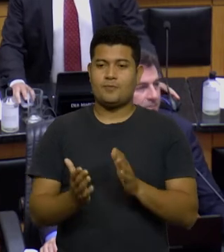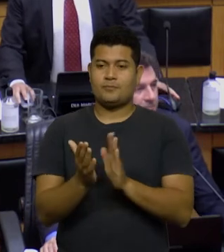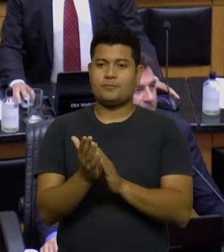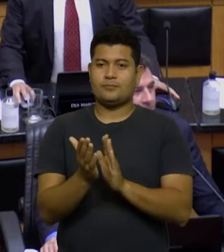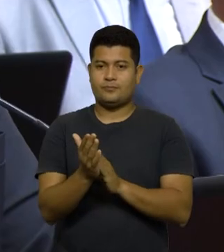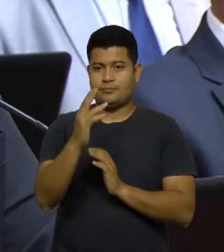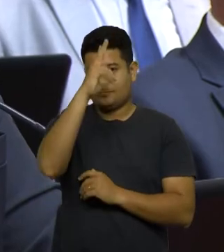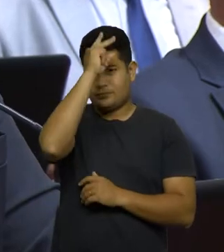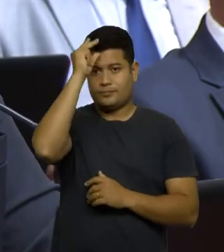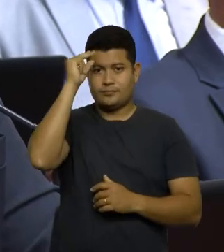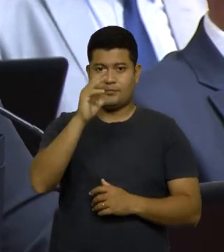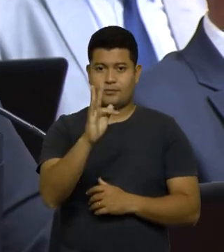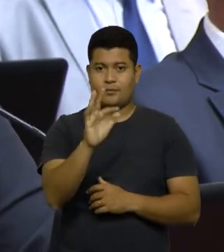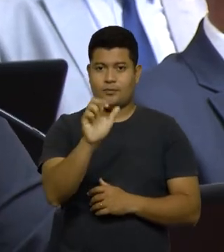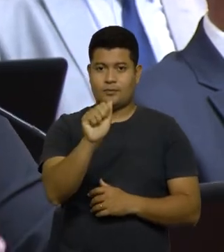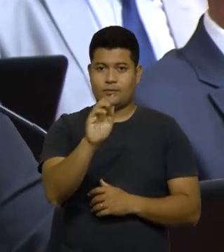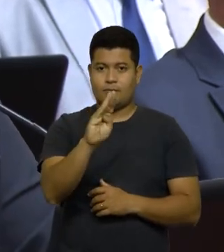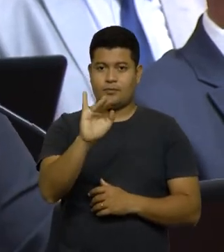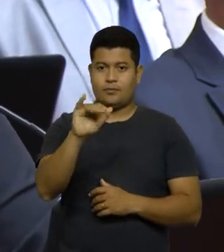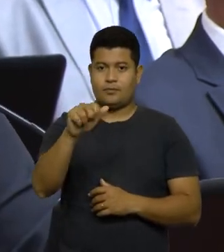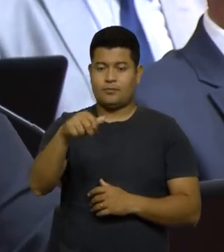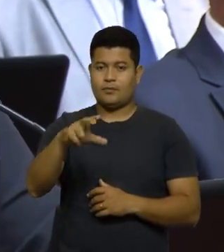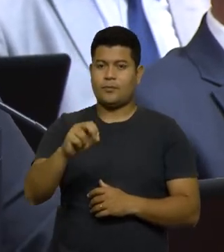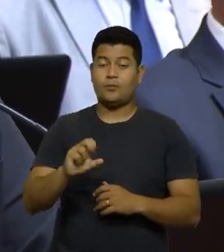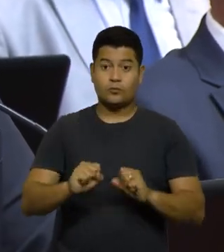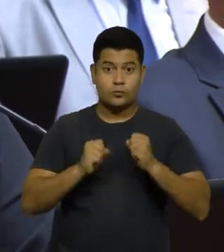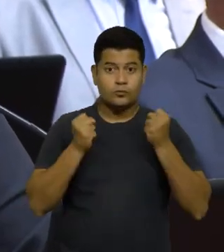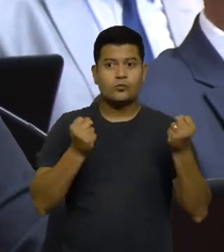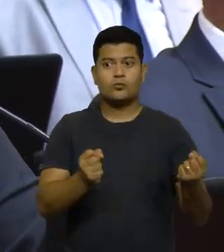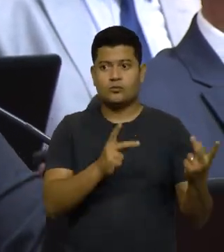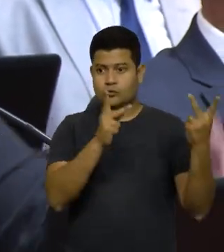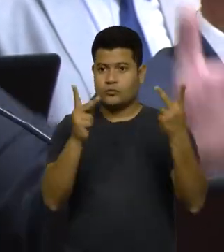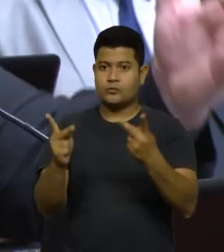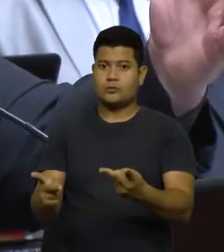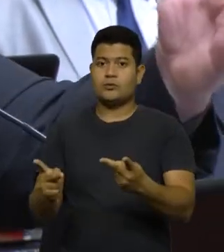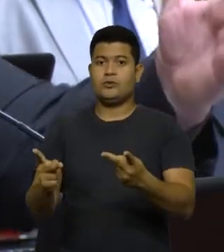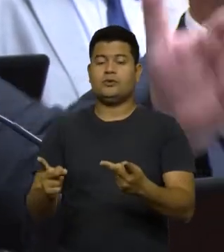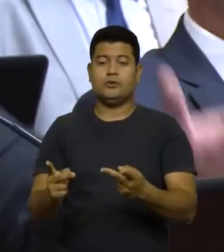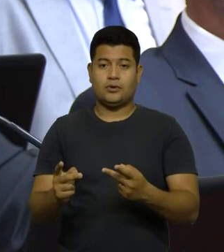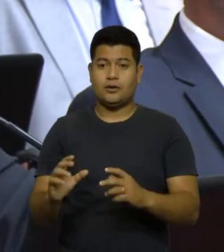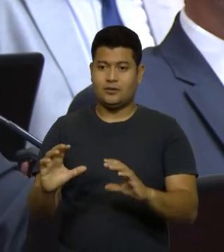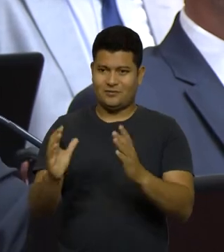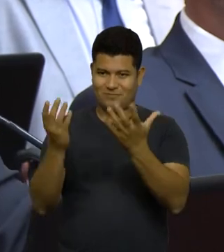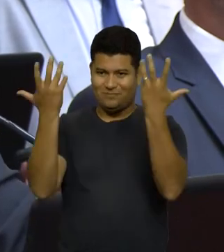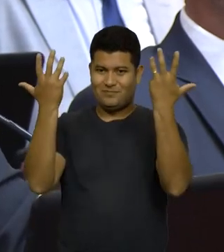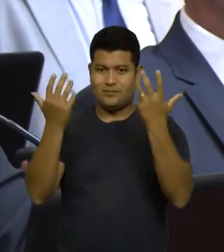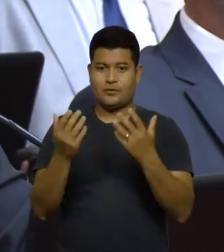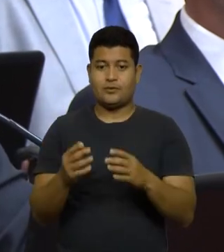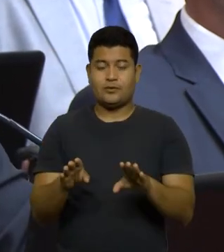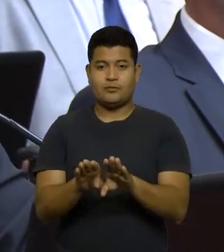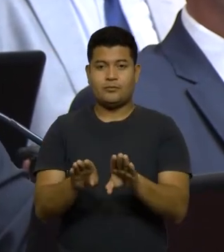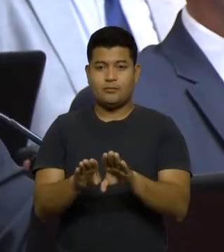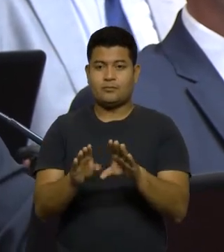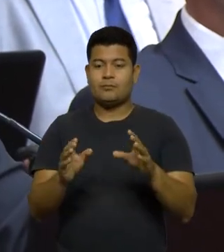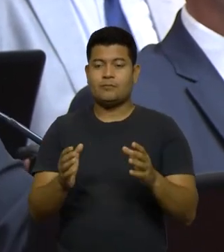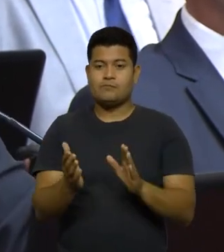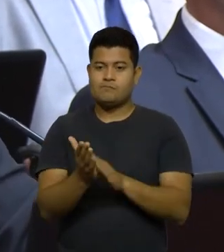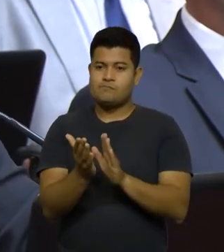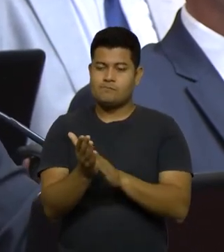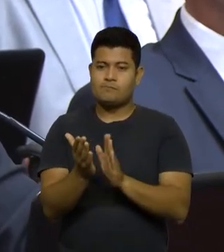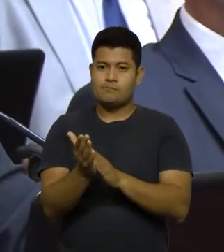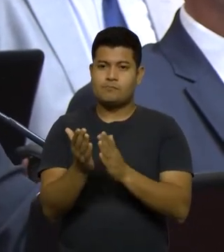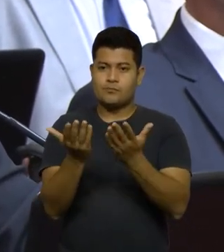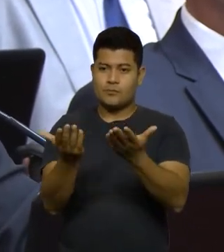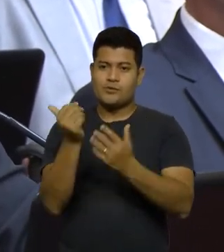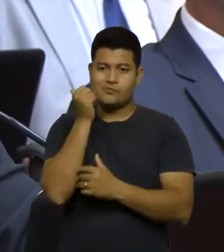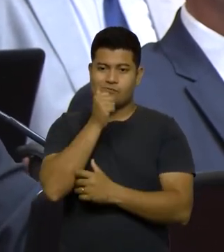prefeito Fabiano. Farei o possível para estar em Otacílio Costa. Parabéns aí às princesas e que Deus abençoe